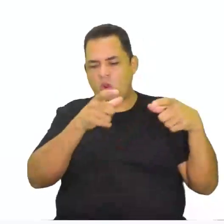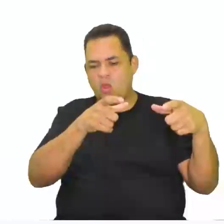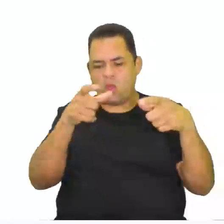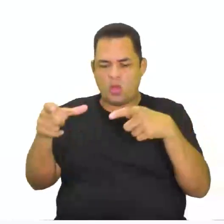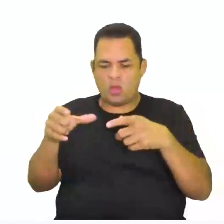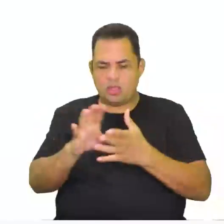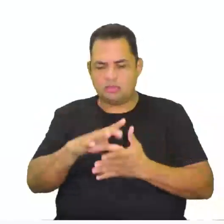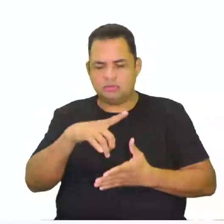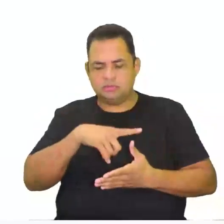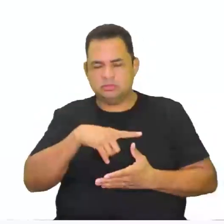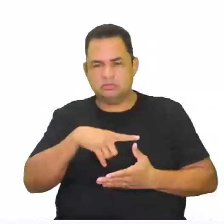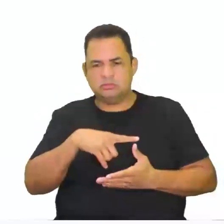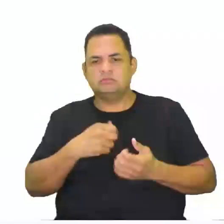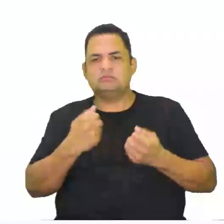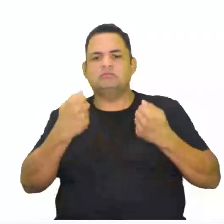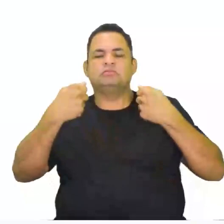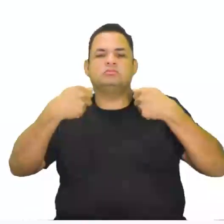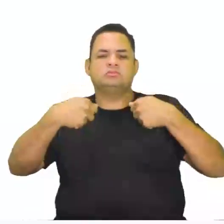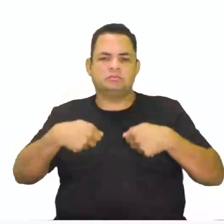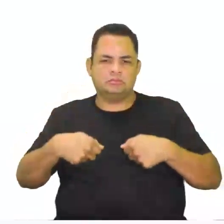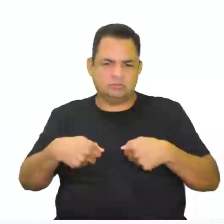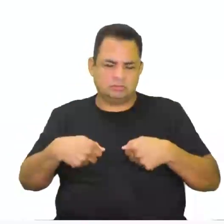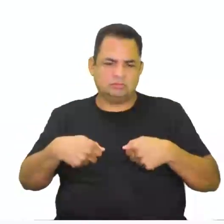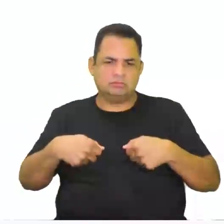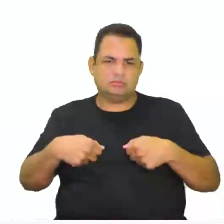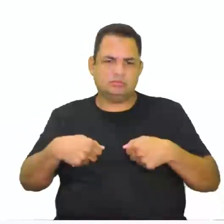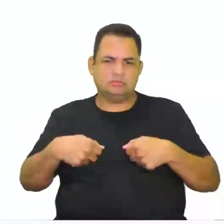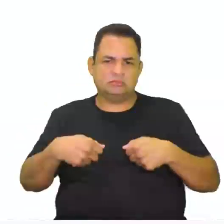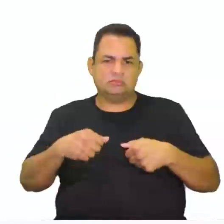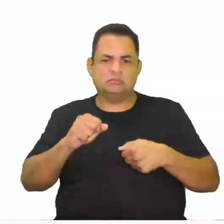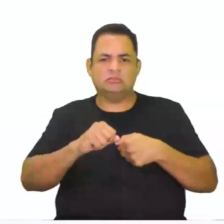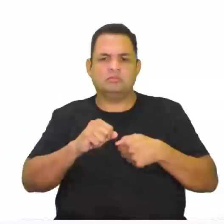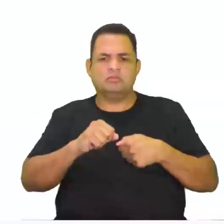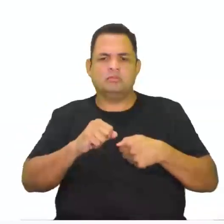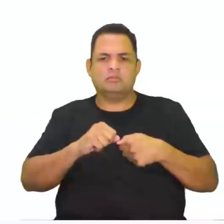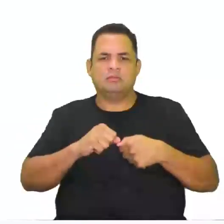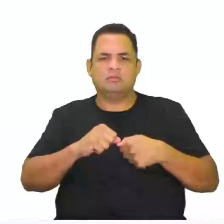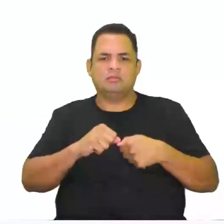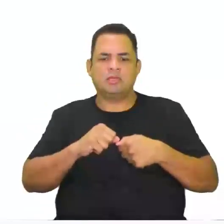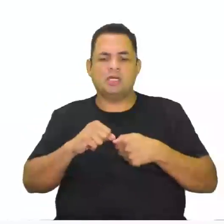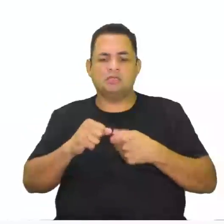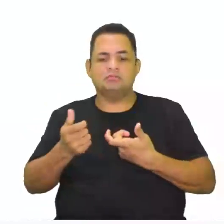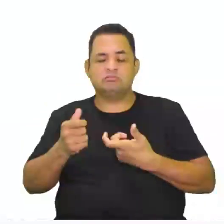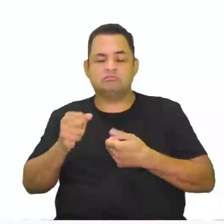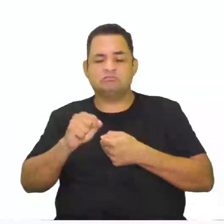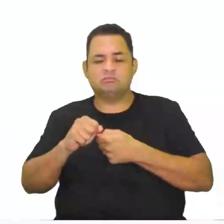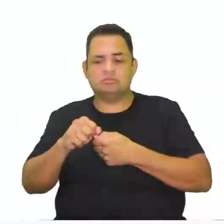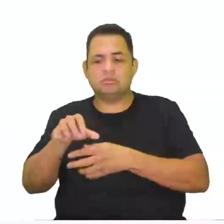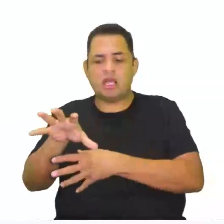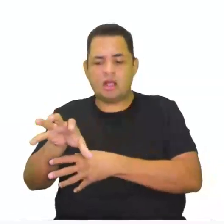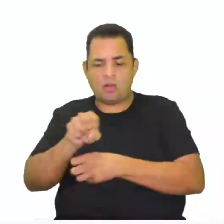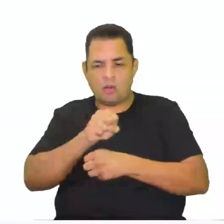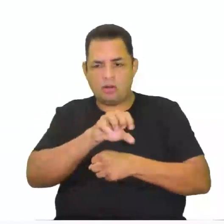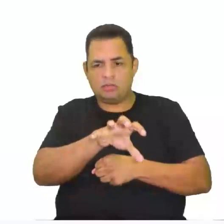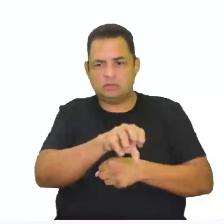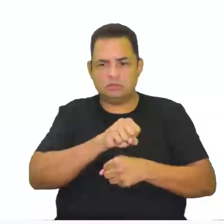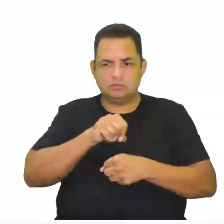existem locais que possam estar fazendo essa coleta.